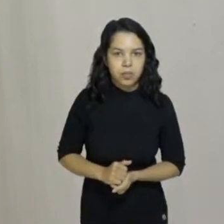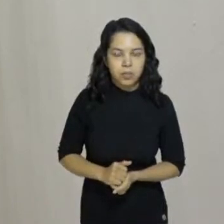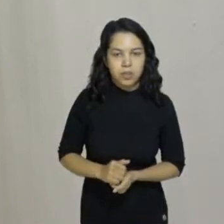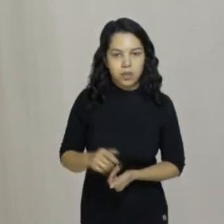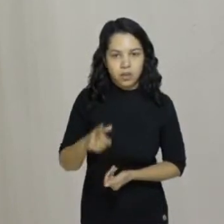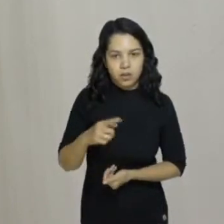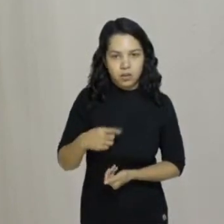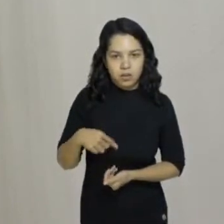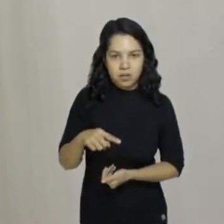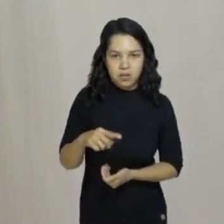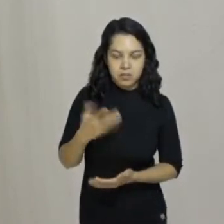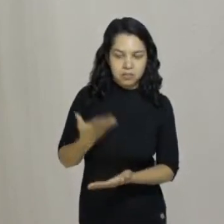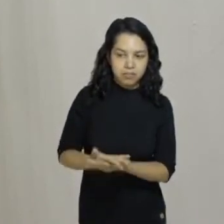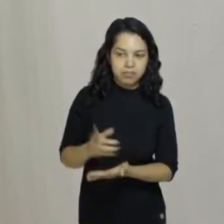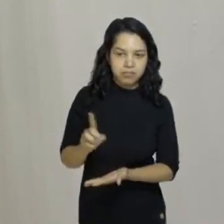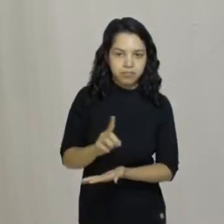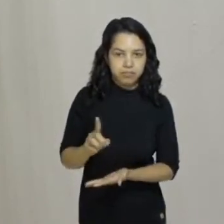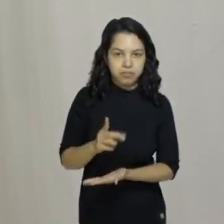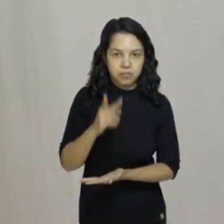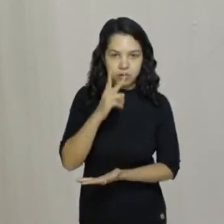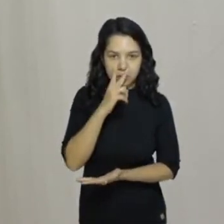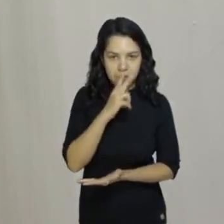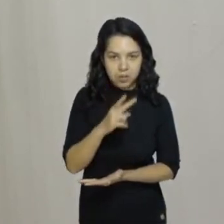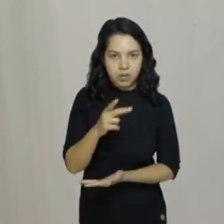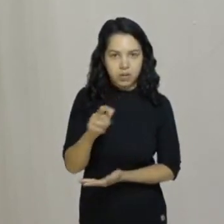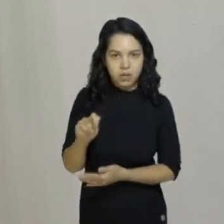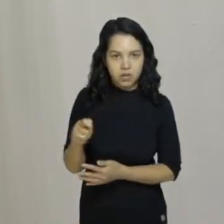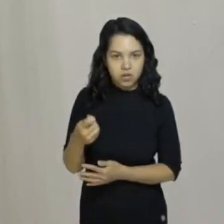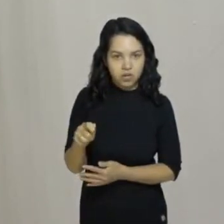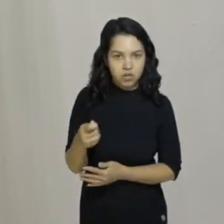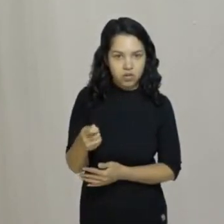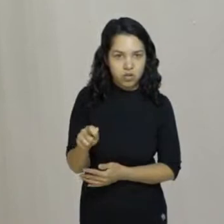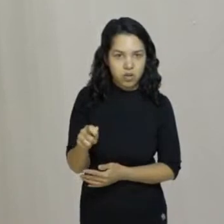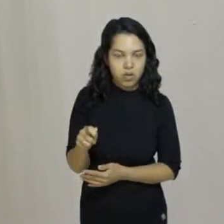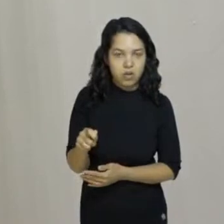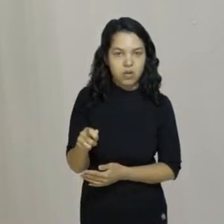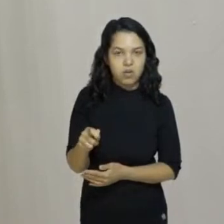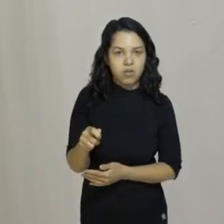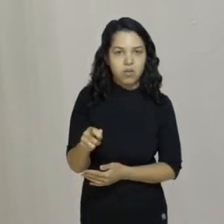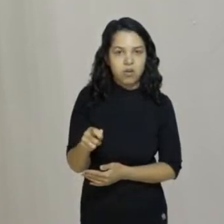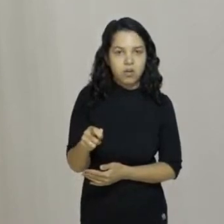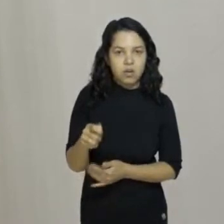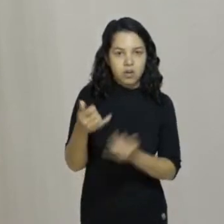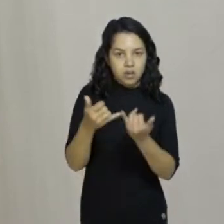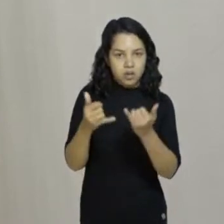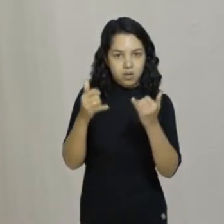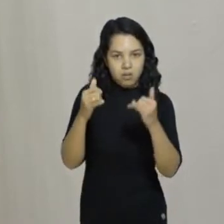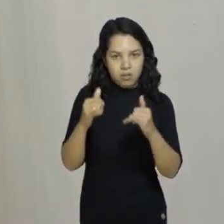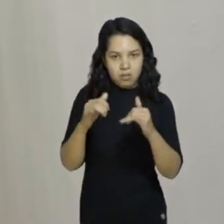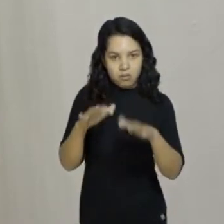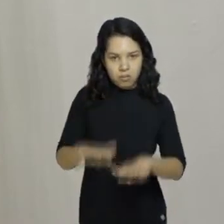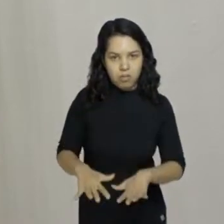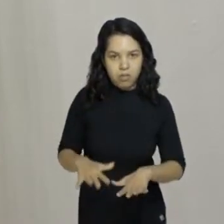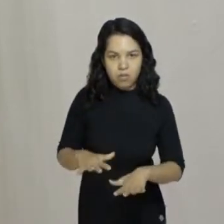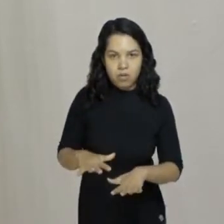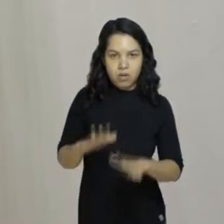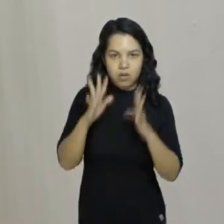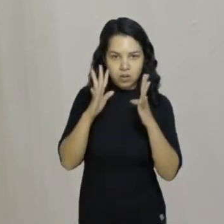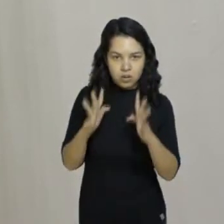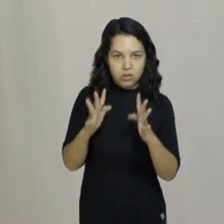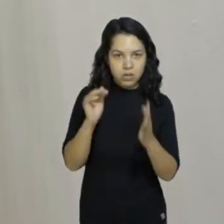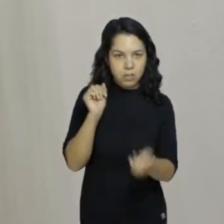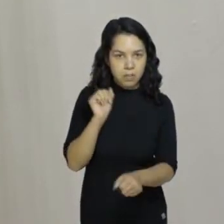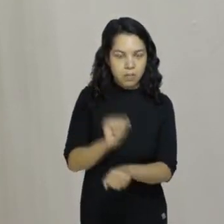descrédito é como se caísse uma chave como se caísse a energia elétrica e eu paro automaticamente de prestar